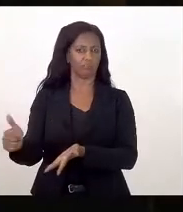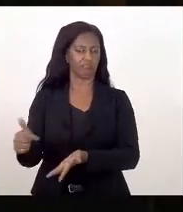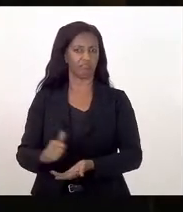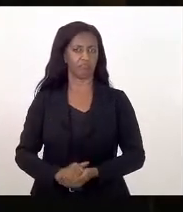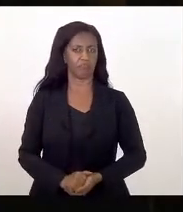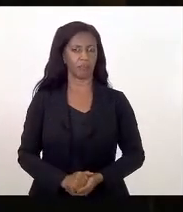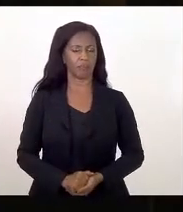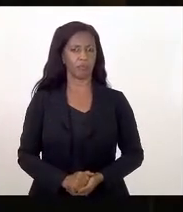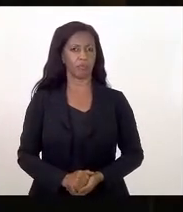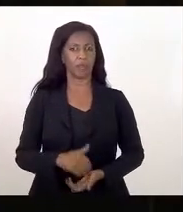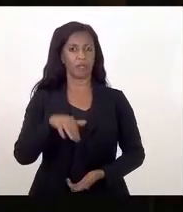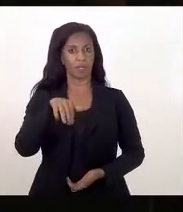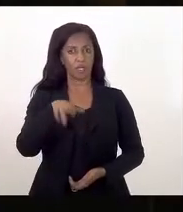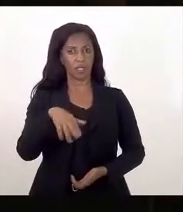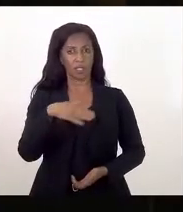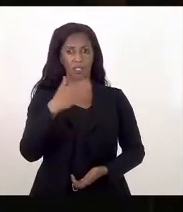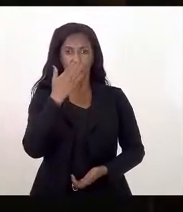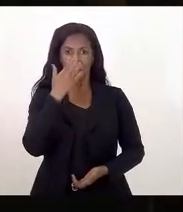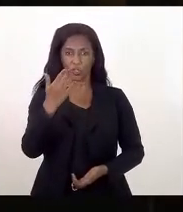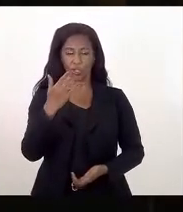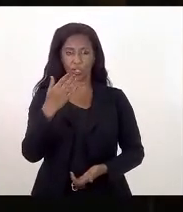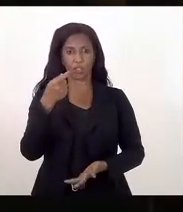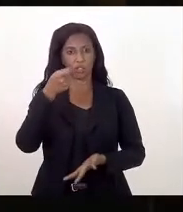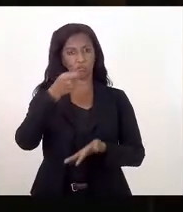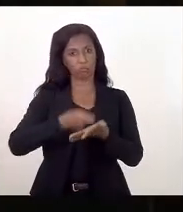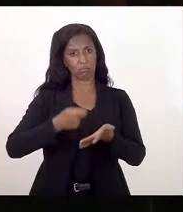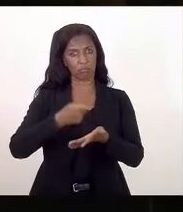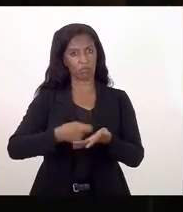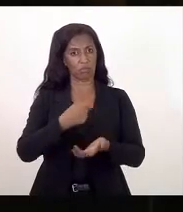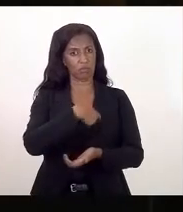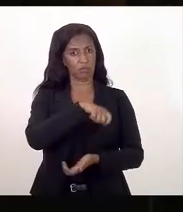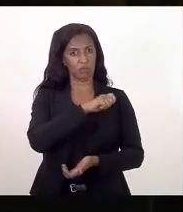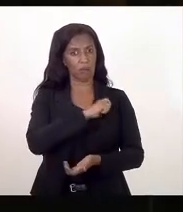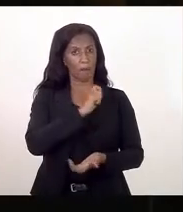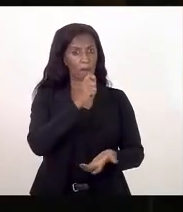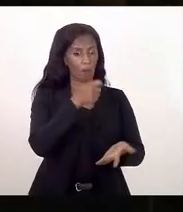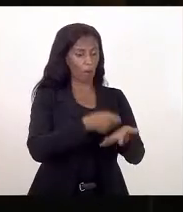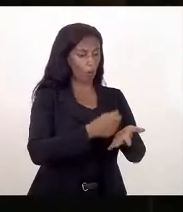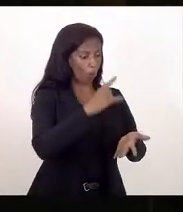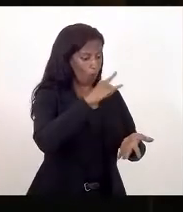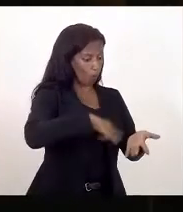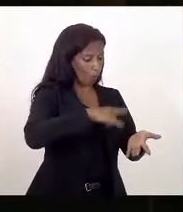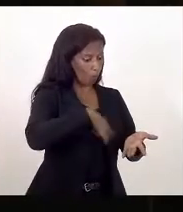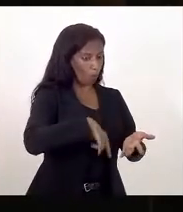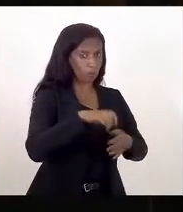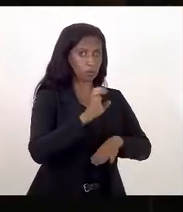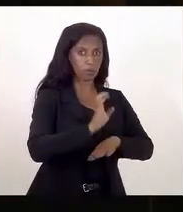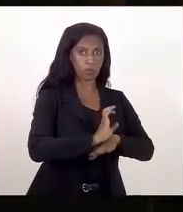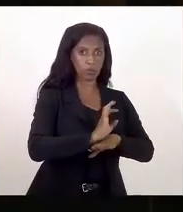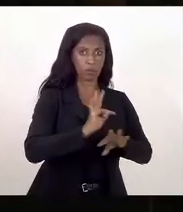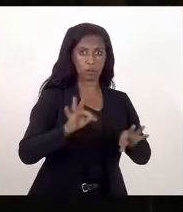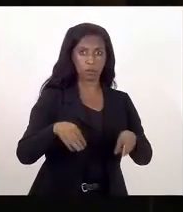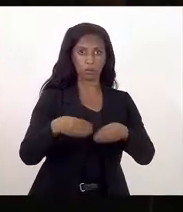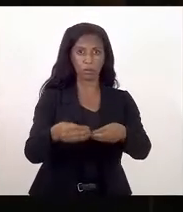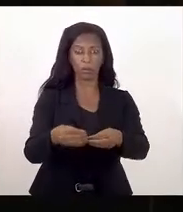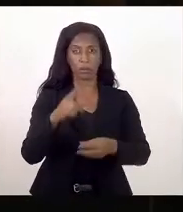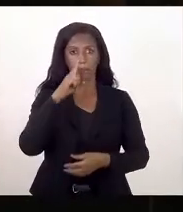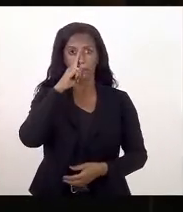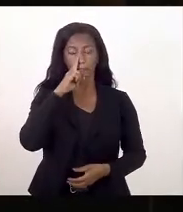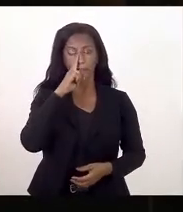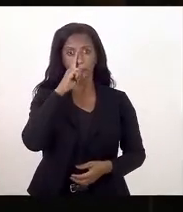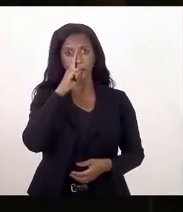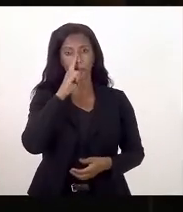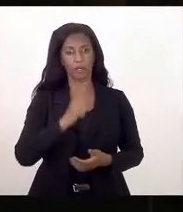E que diante do regime de recuperação fiscal coloca as contas do Estado como um todo em risco. E é